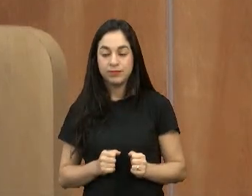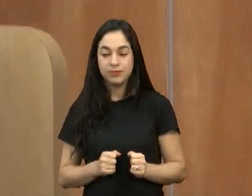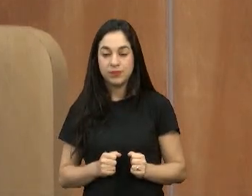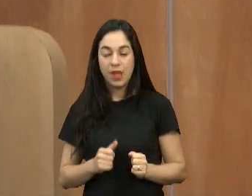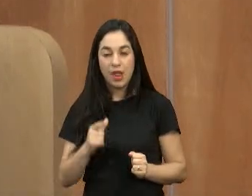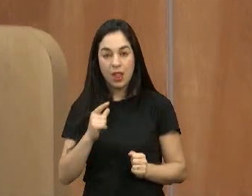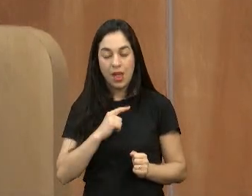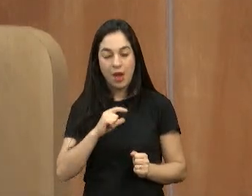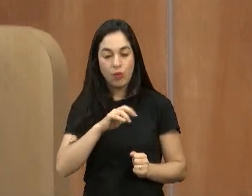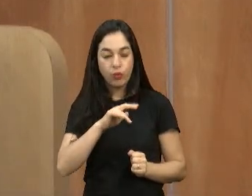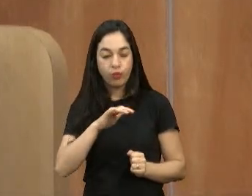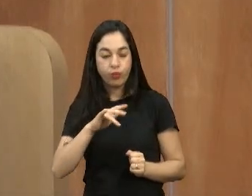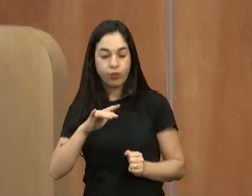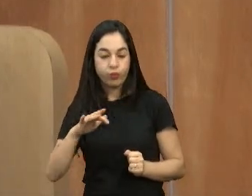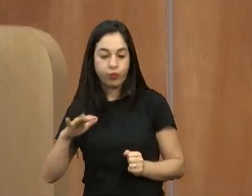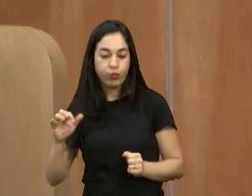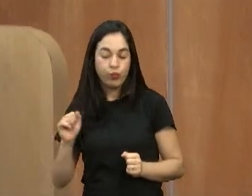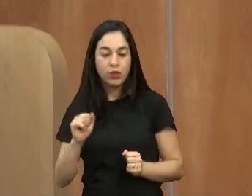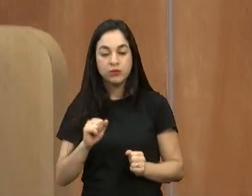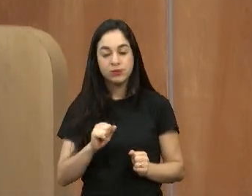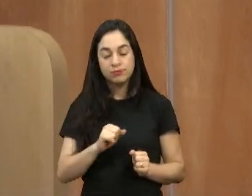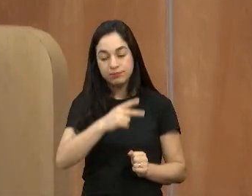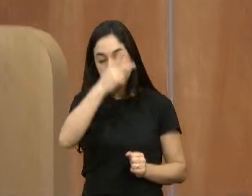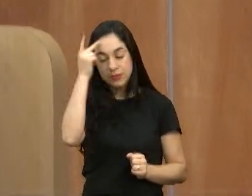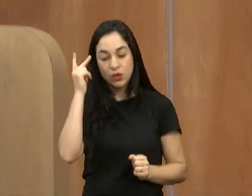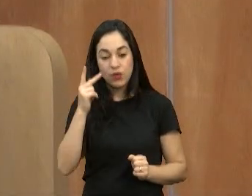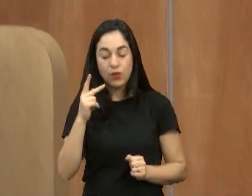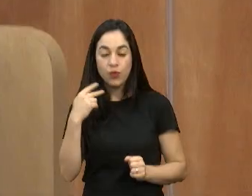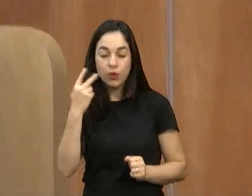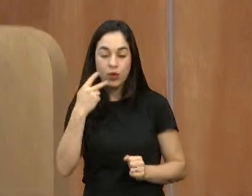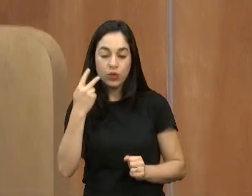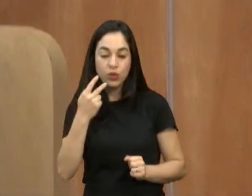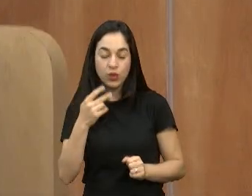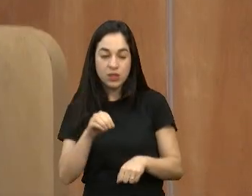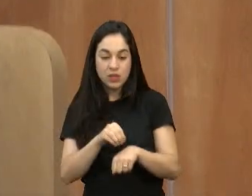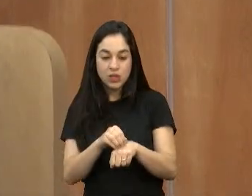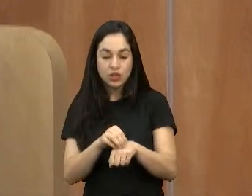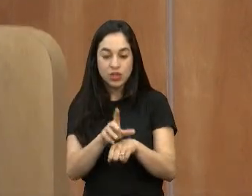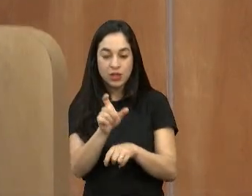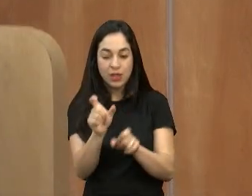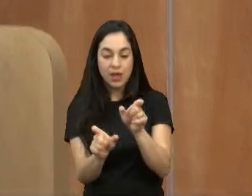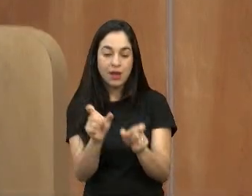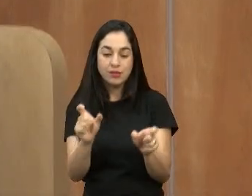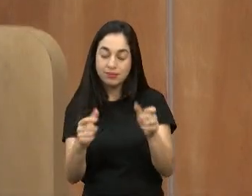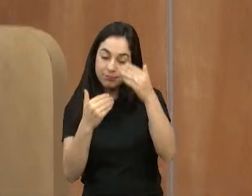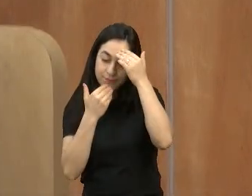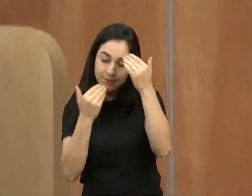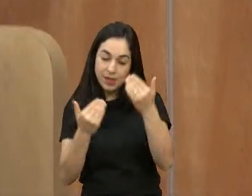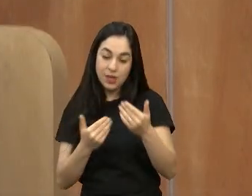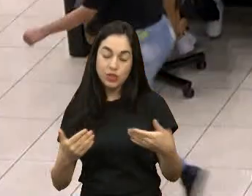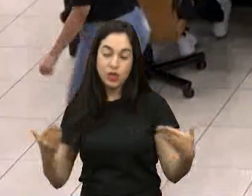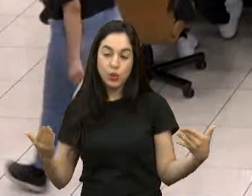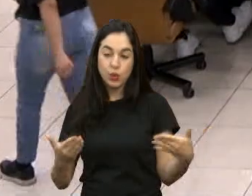ordem alfabética dos nomes dos senhores vereadores que indicaram os homenageados deste dia.